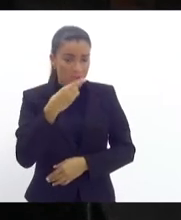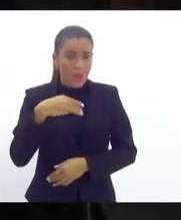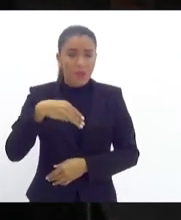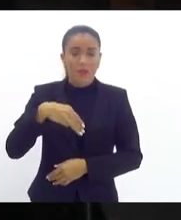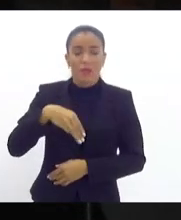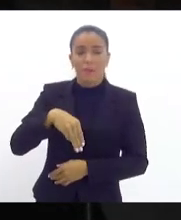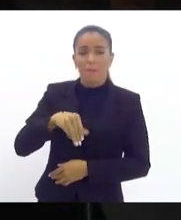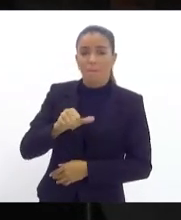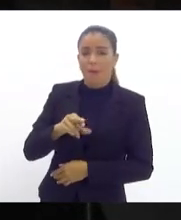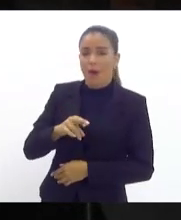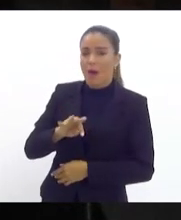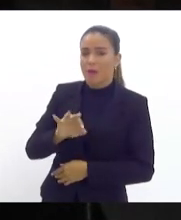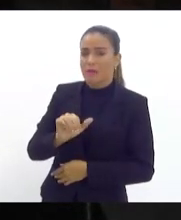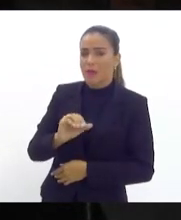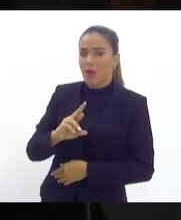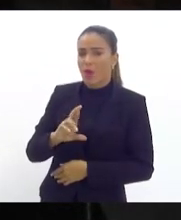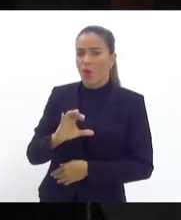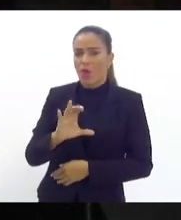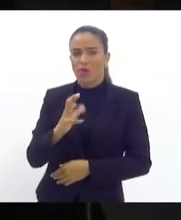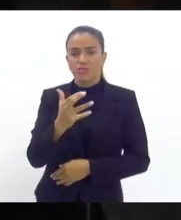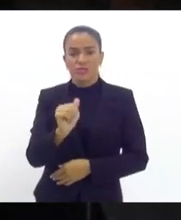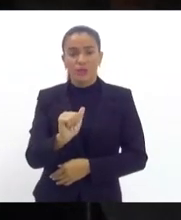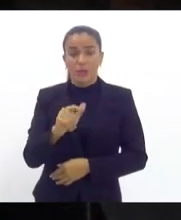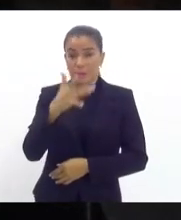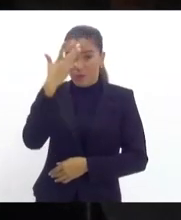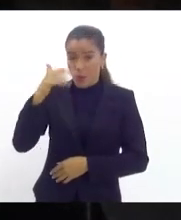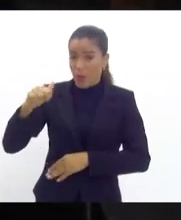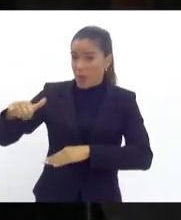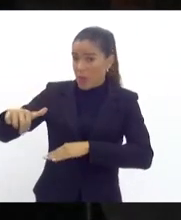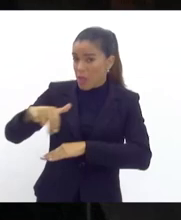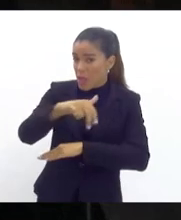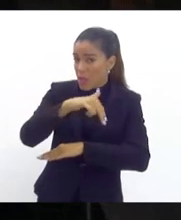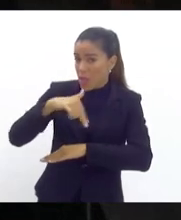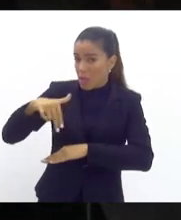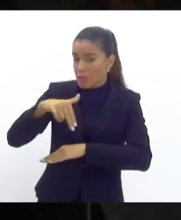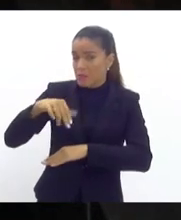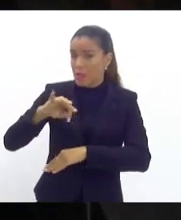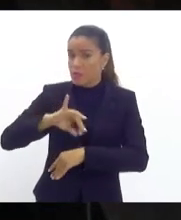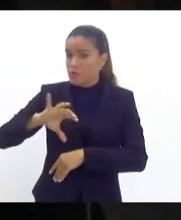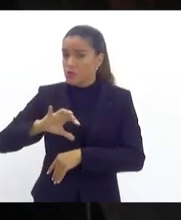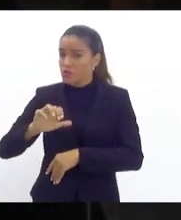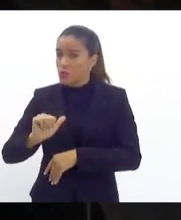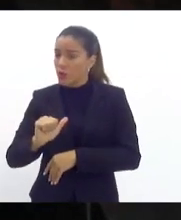Marta Rocha inúmeros moradores Rui quem anda na Tijuca tem ponte nefálgicos